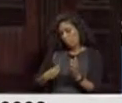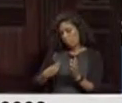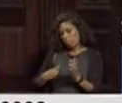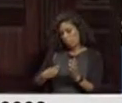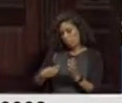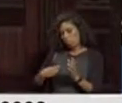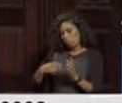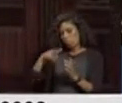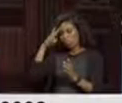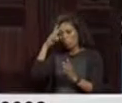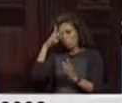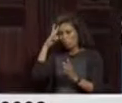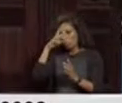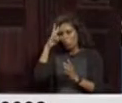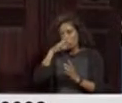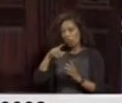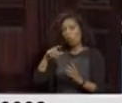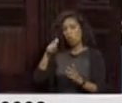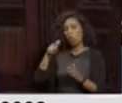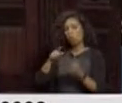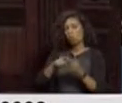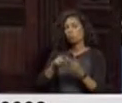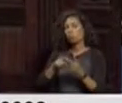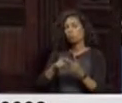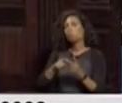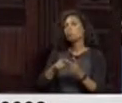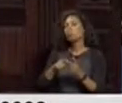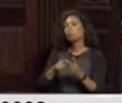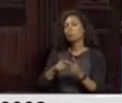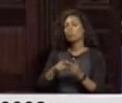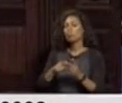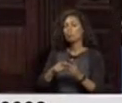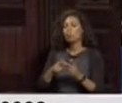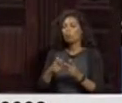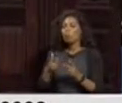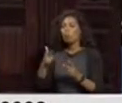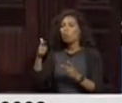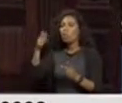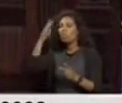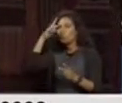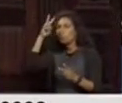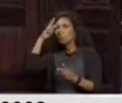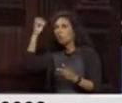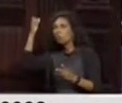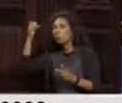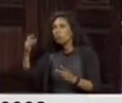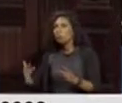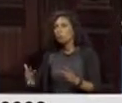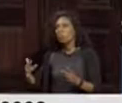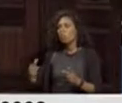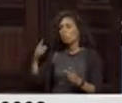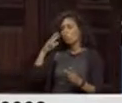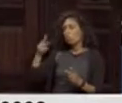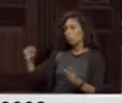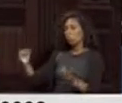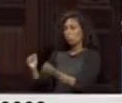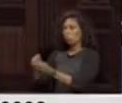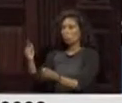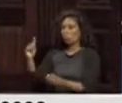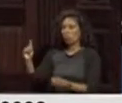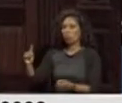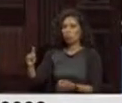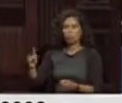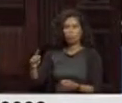conhecimento indireto, que é o que a história nos conta. E a história, em geral,